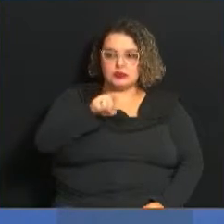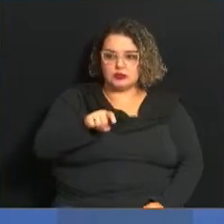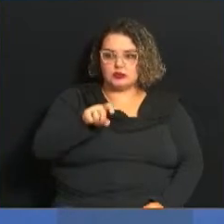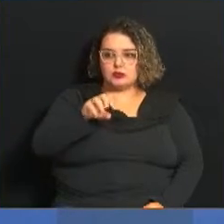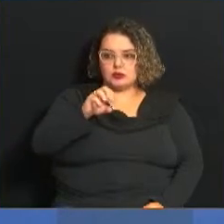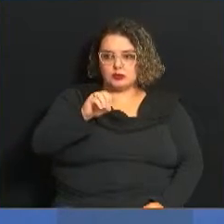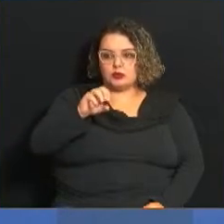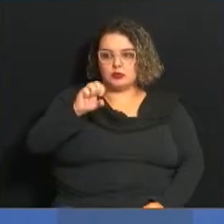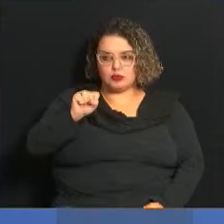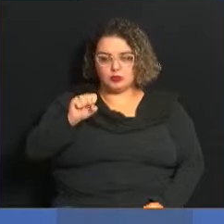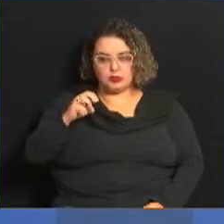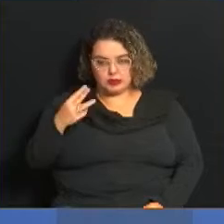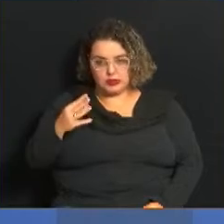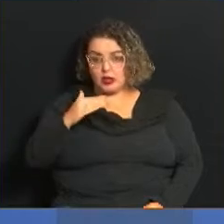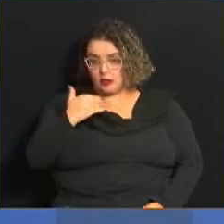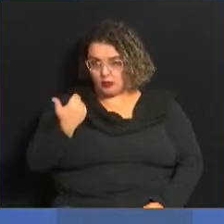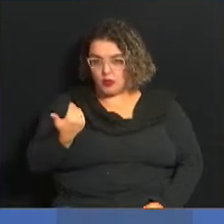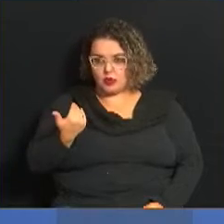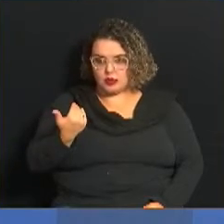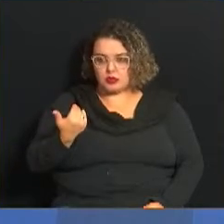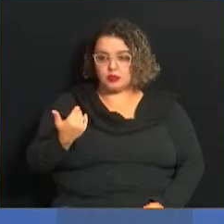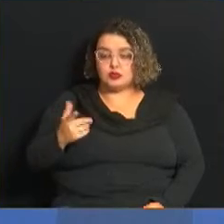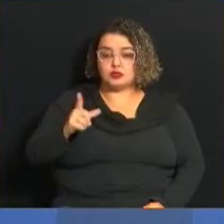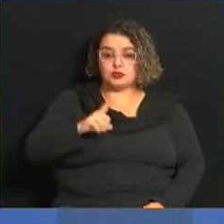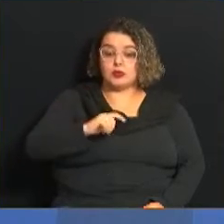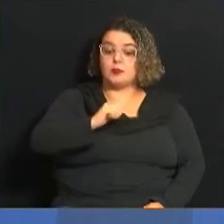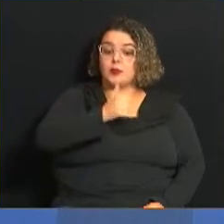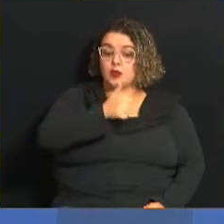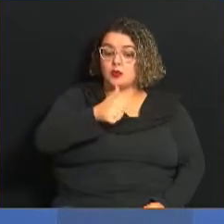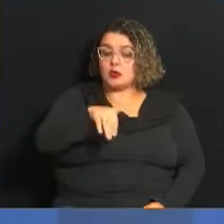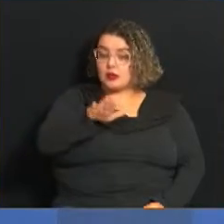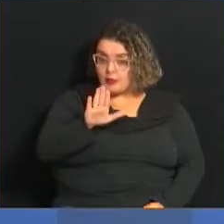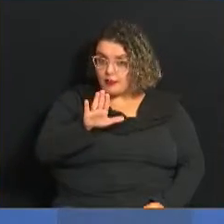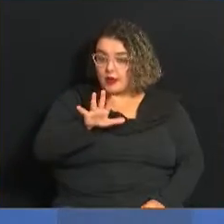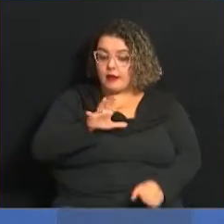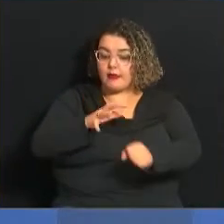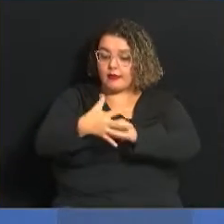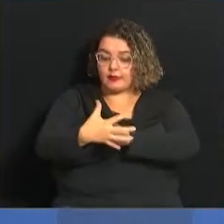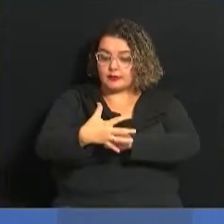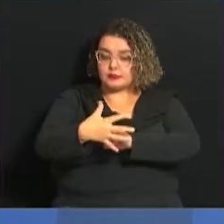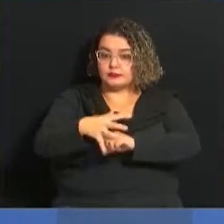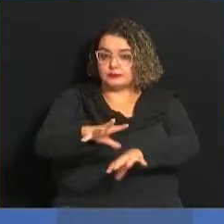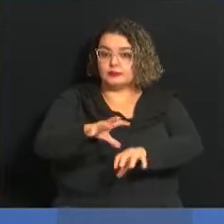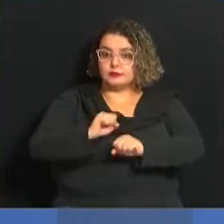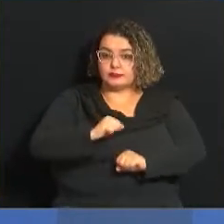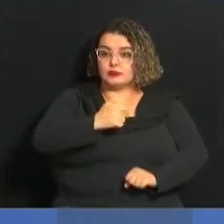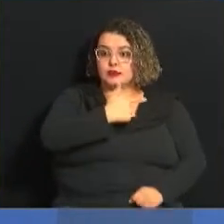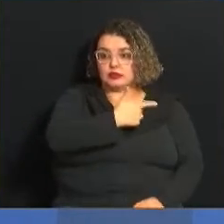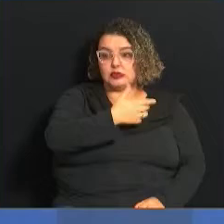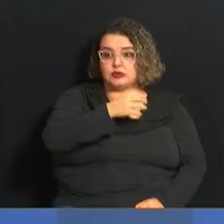5.083 óbitos. E tivemos 11 casos a mais desde a última sexta-feira, somando